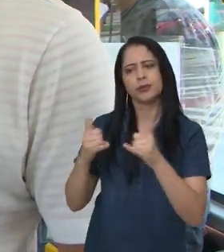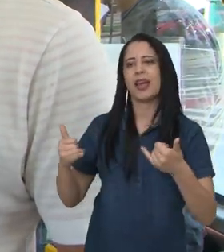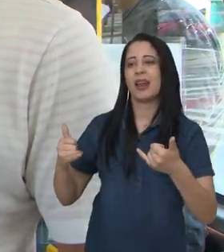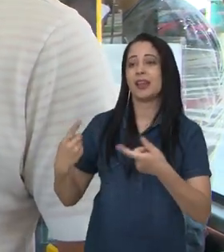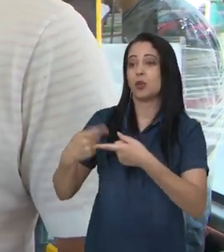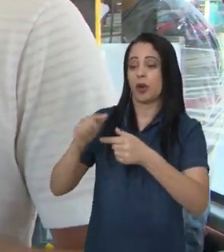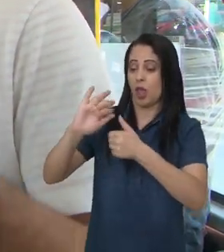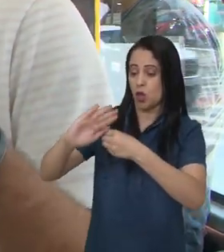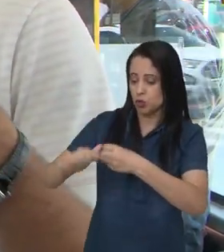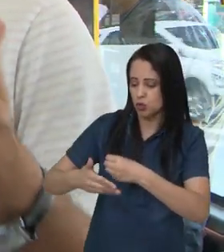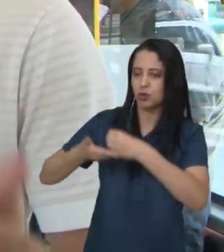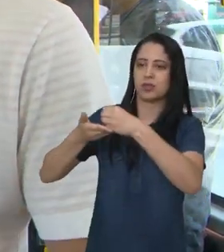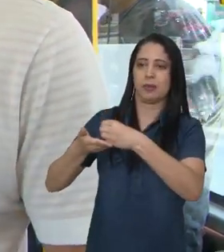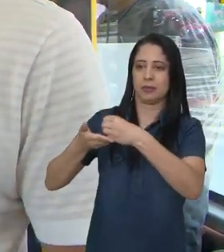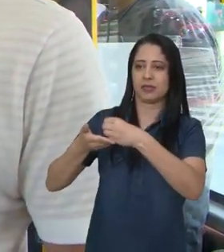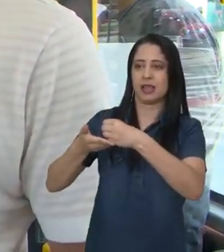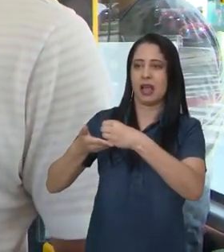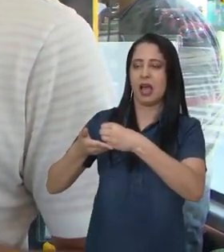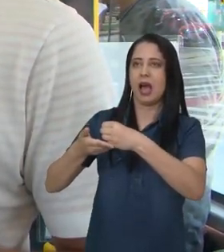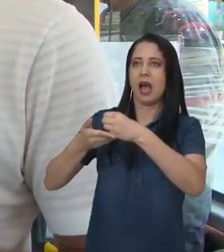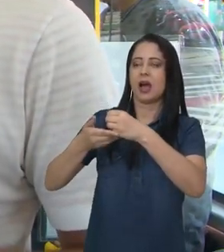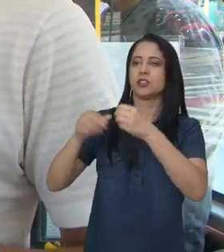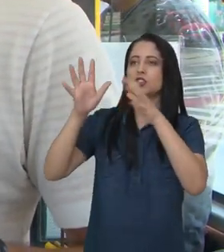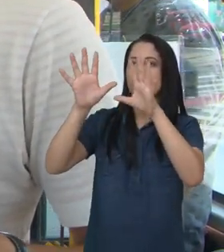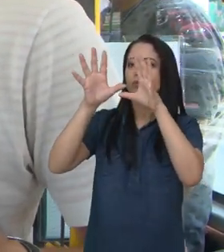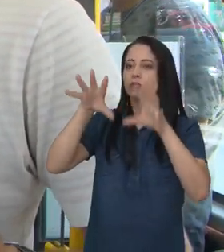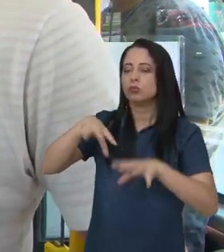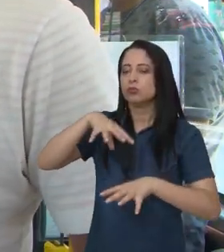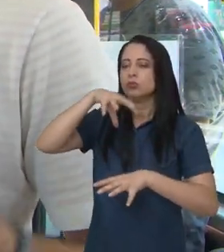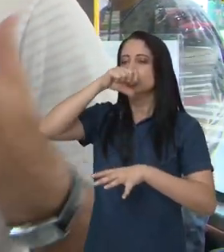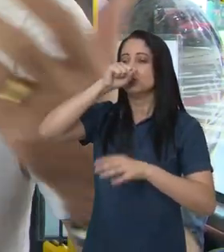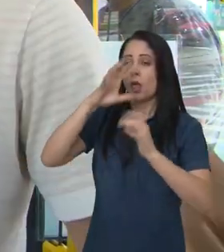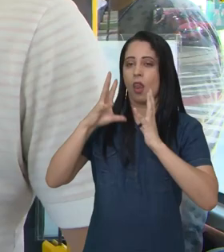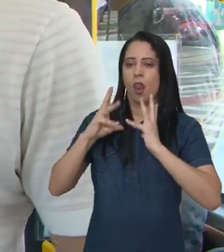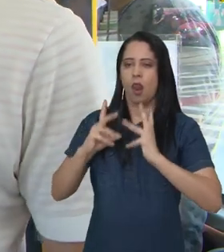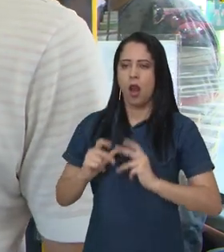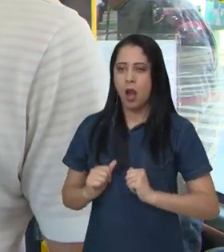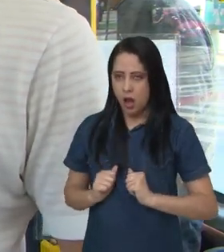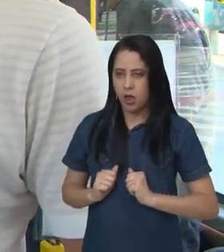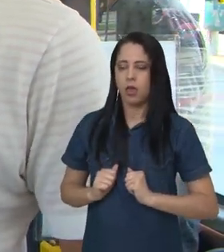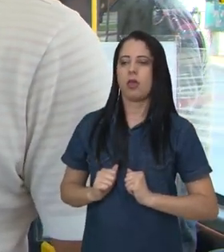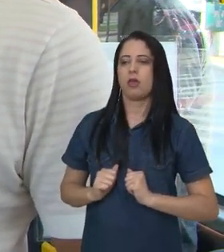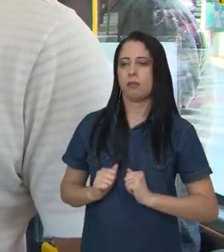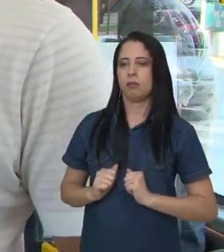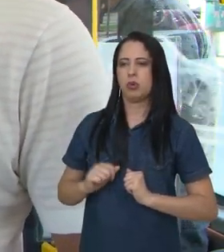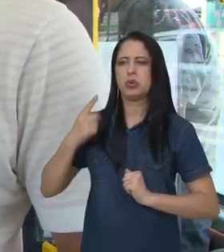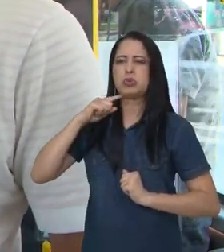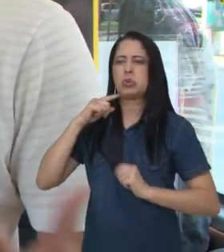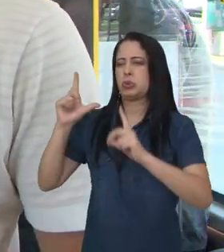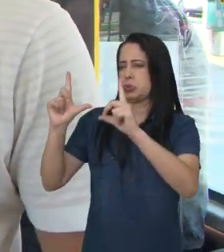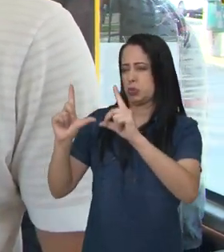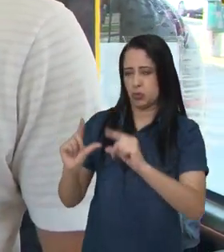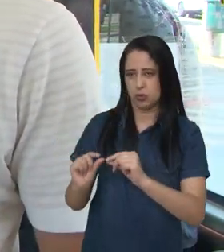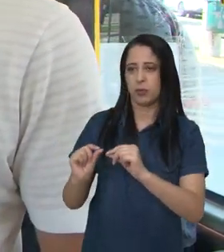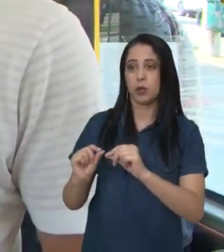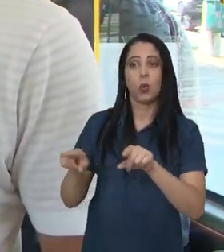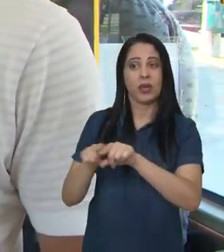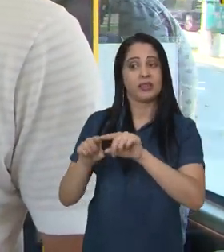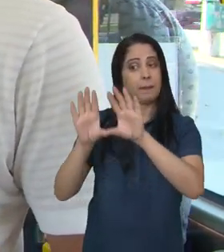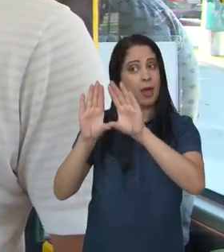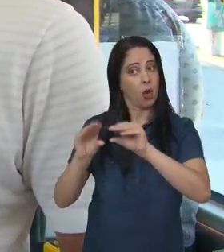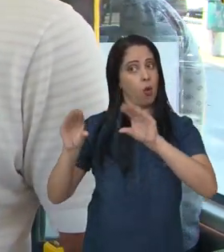de sustentabilidade a gente fala de menos poluição a gente fala de mais conforto para os usuários E é isso que nós